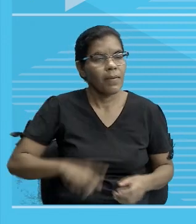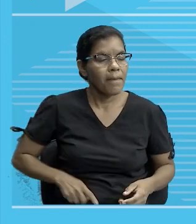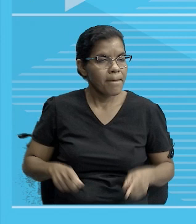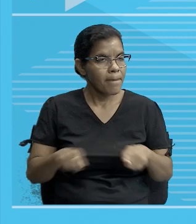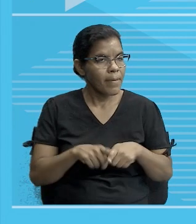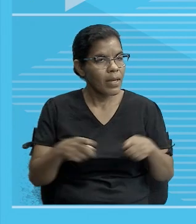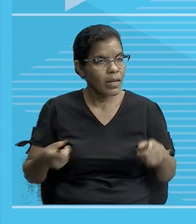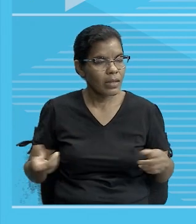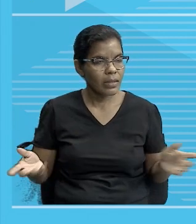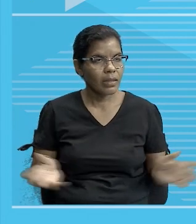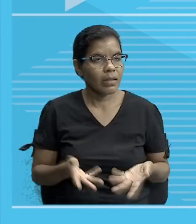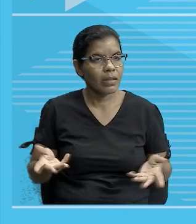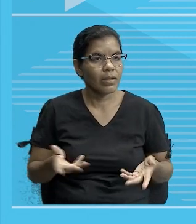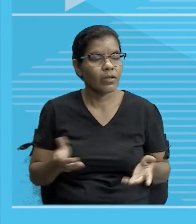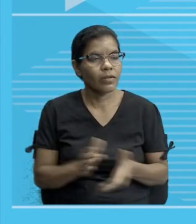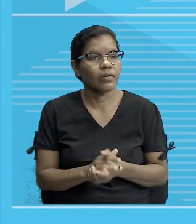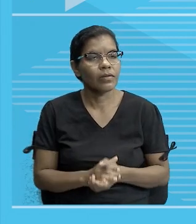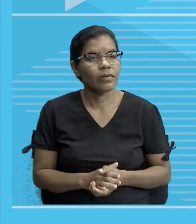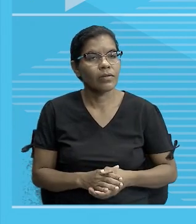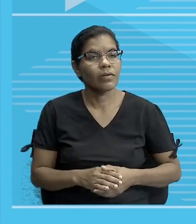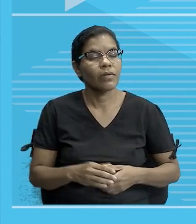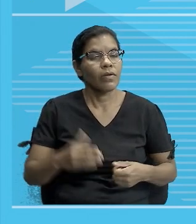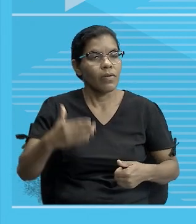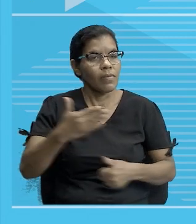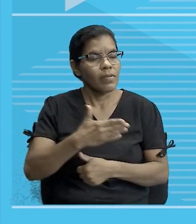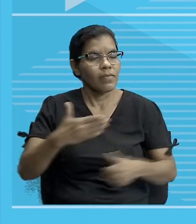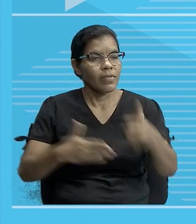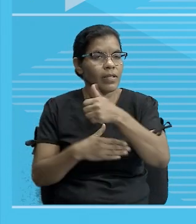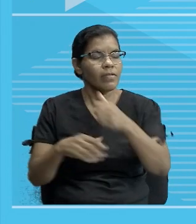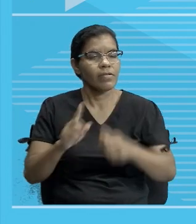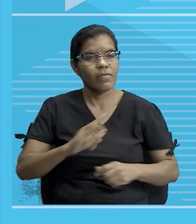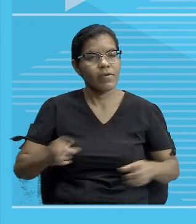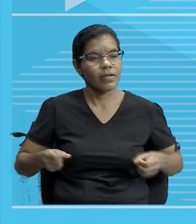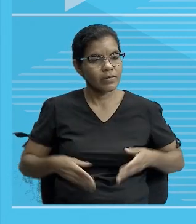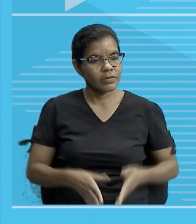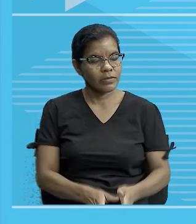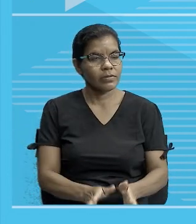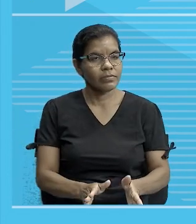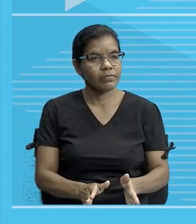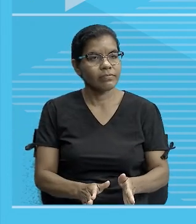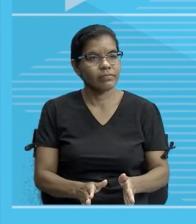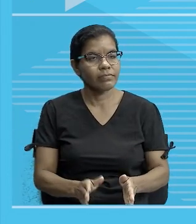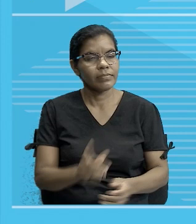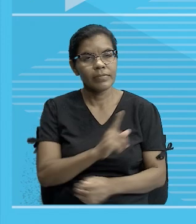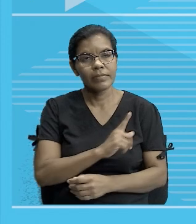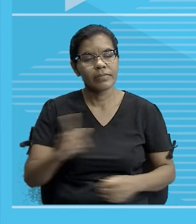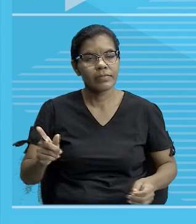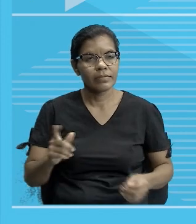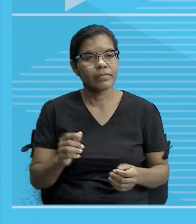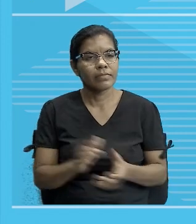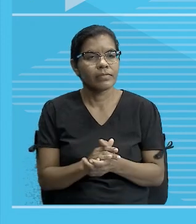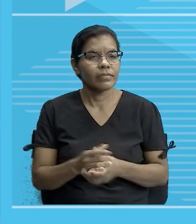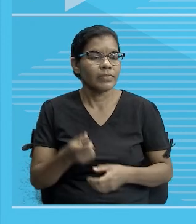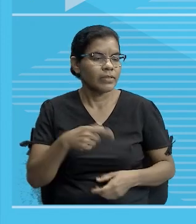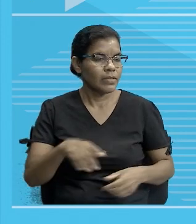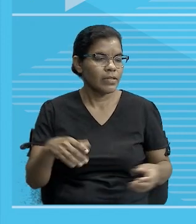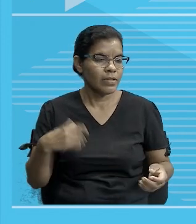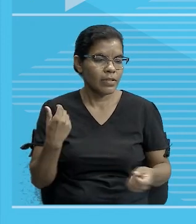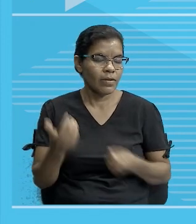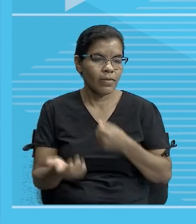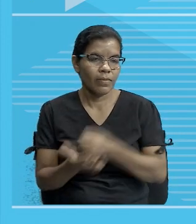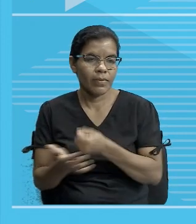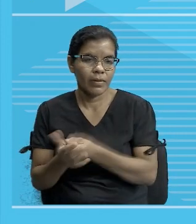agora, o privilégio não é mais de nascimento. Não é um privilégio de não pagar imposto,